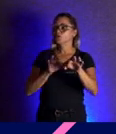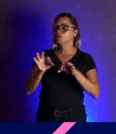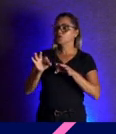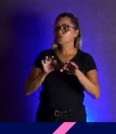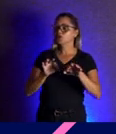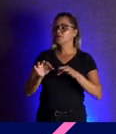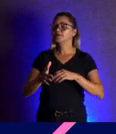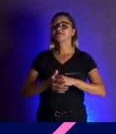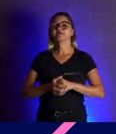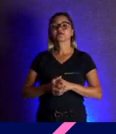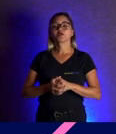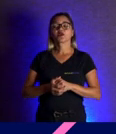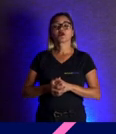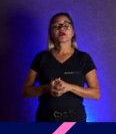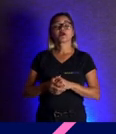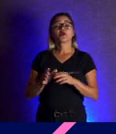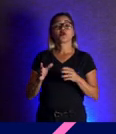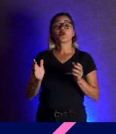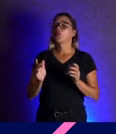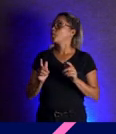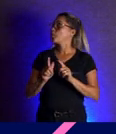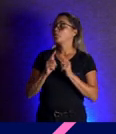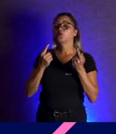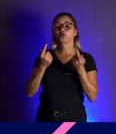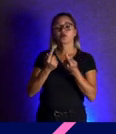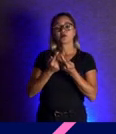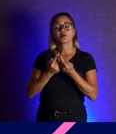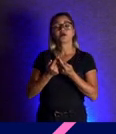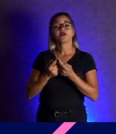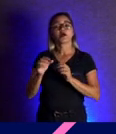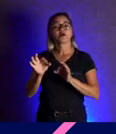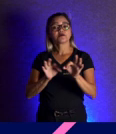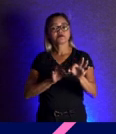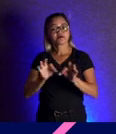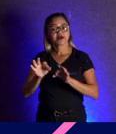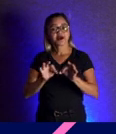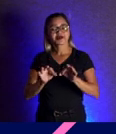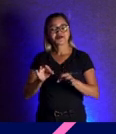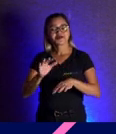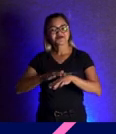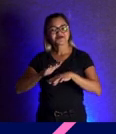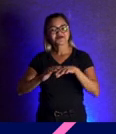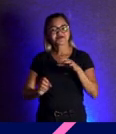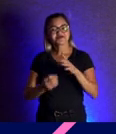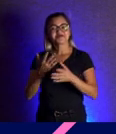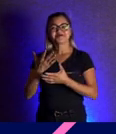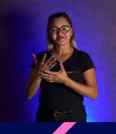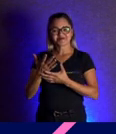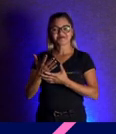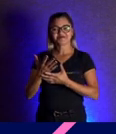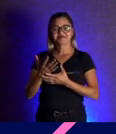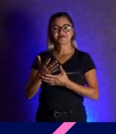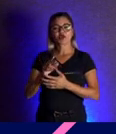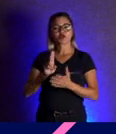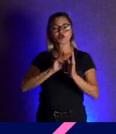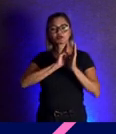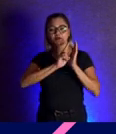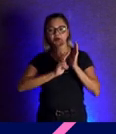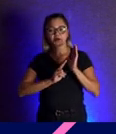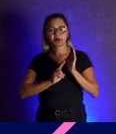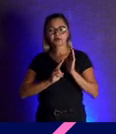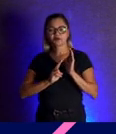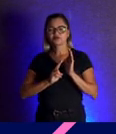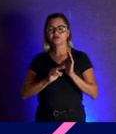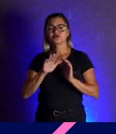né, que estão fazendo, inclusive, esse evento acontecer, mas vou chamando aí sem uma ordem estabelecida,